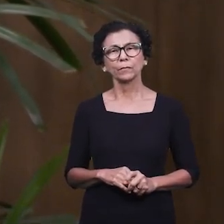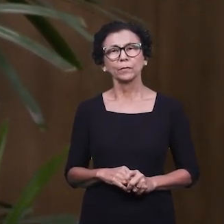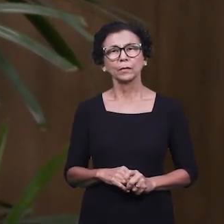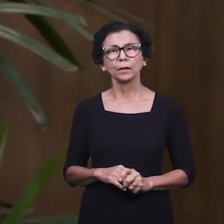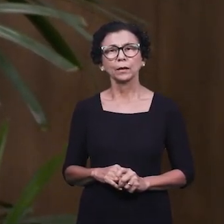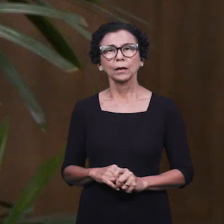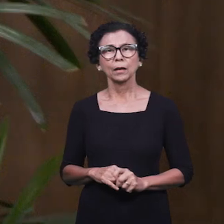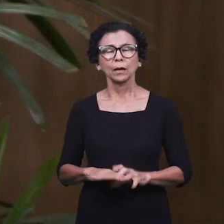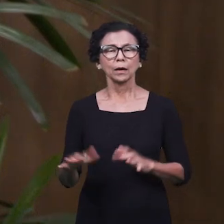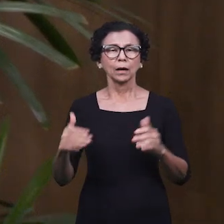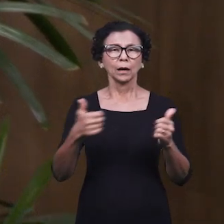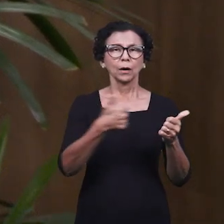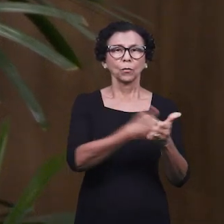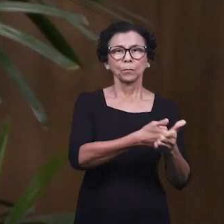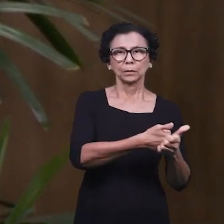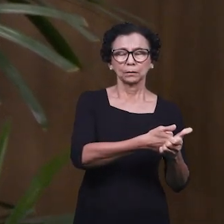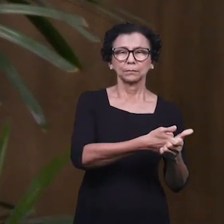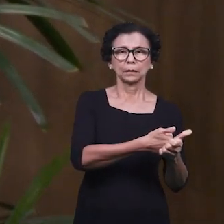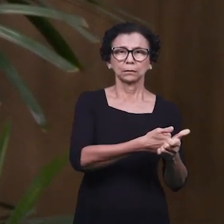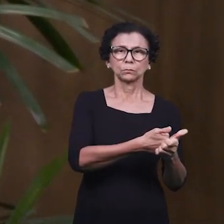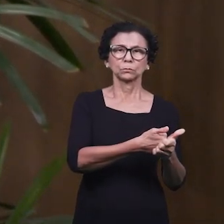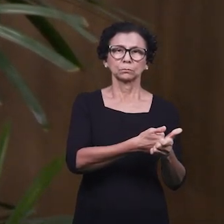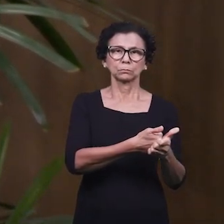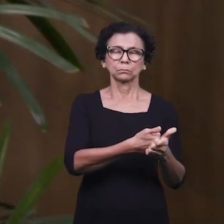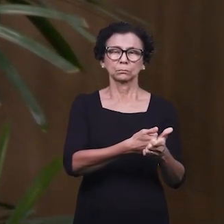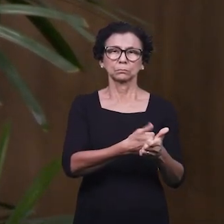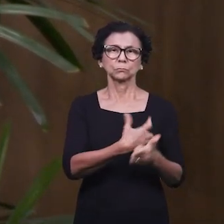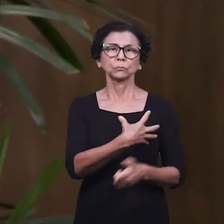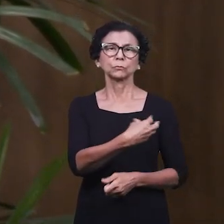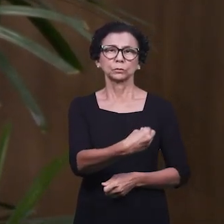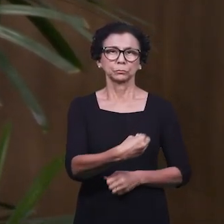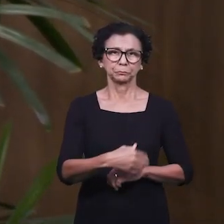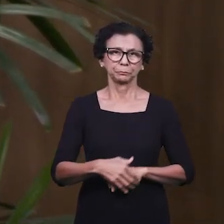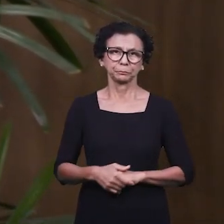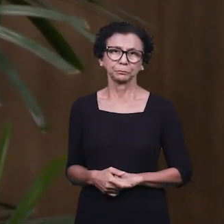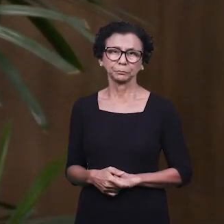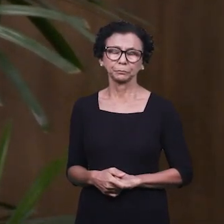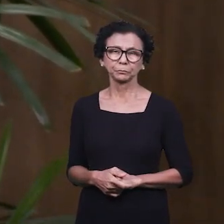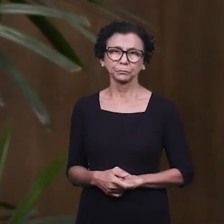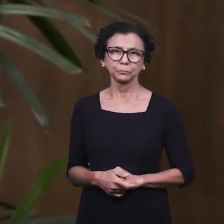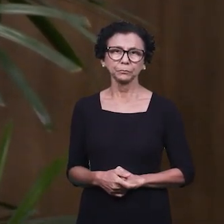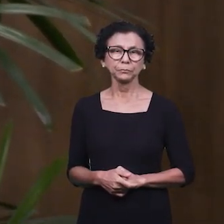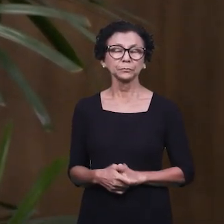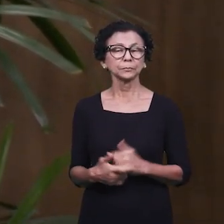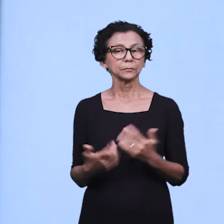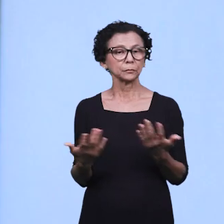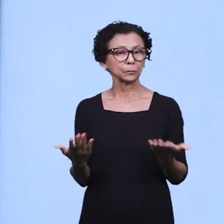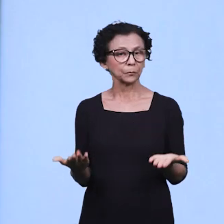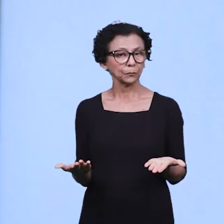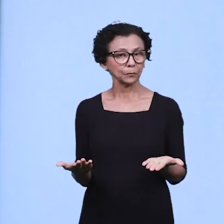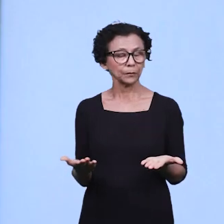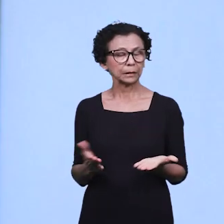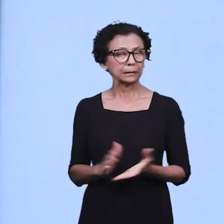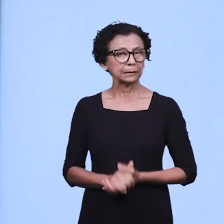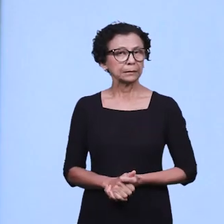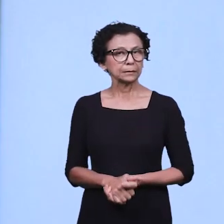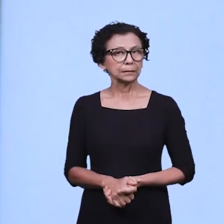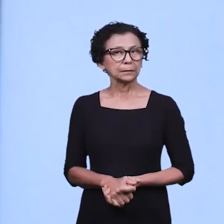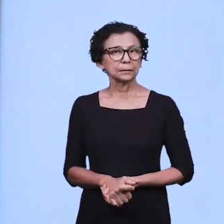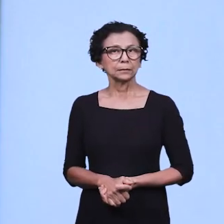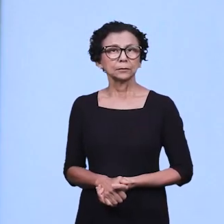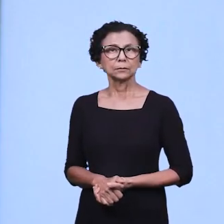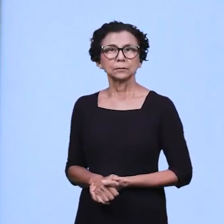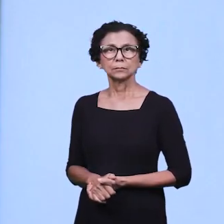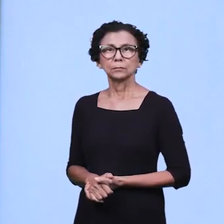esse acompanhamento escolar na vida dos filhos? Então, a